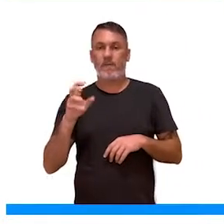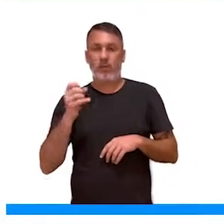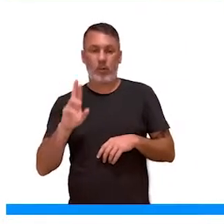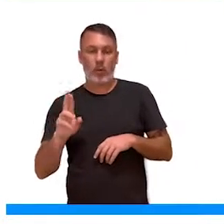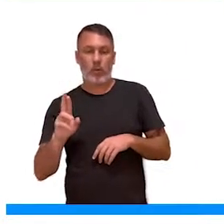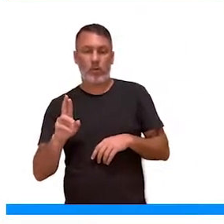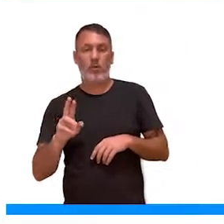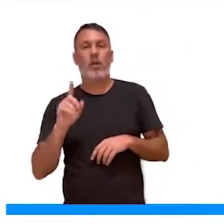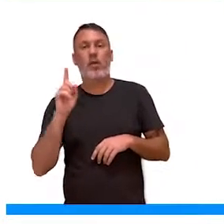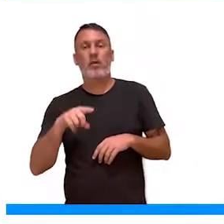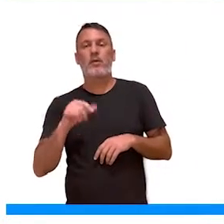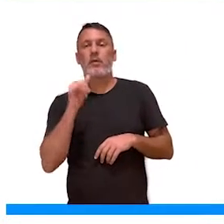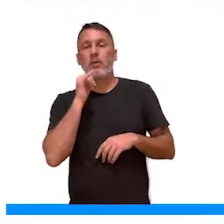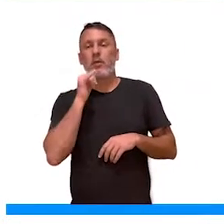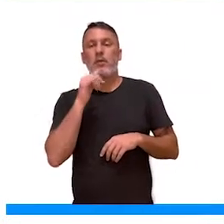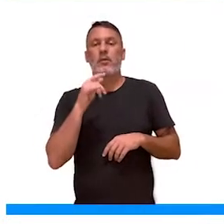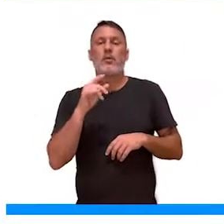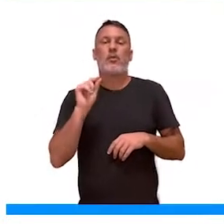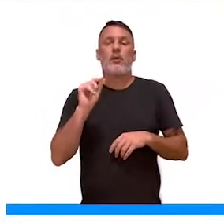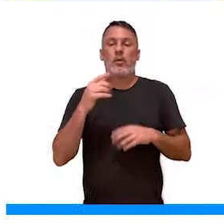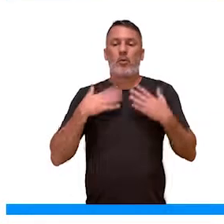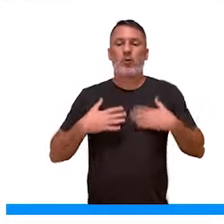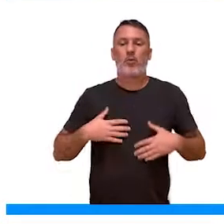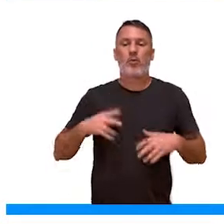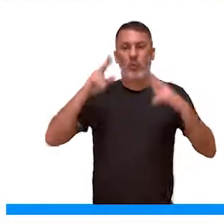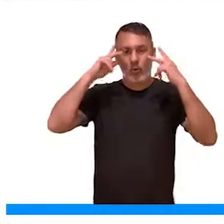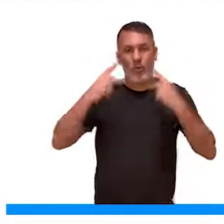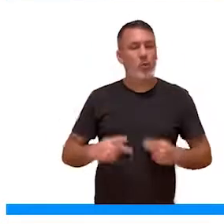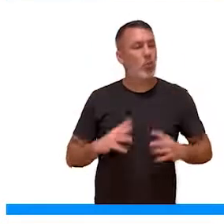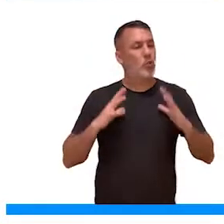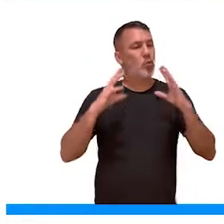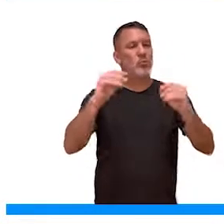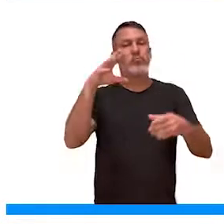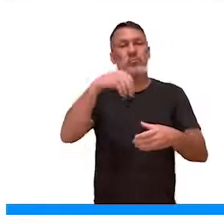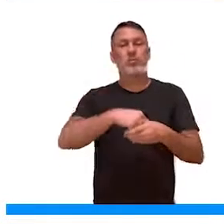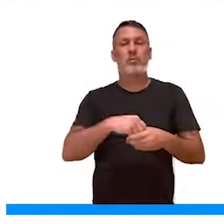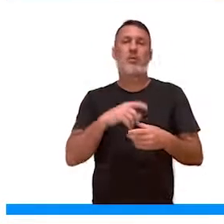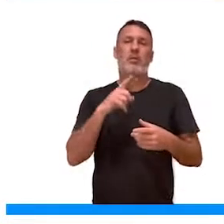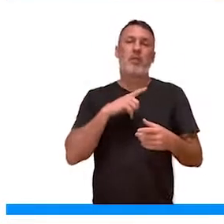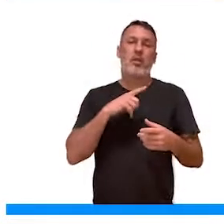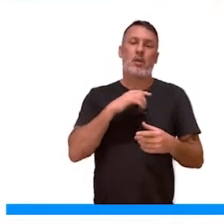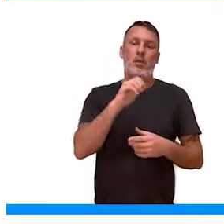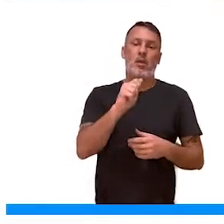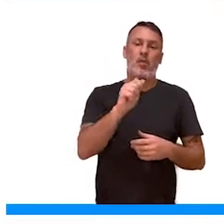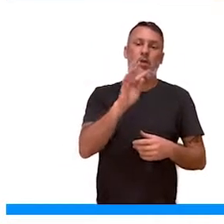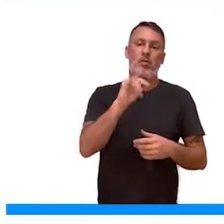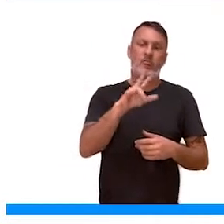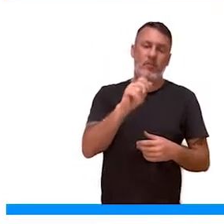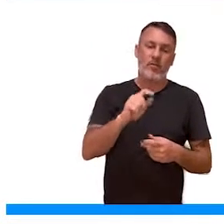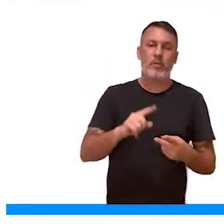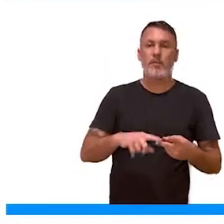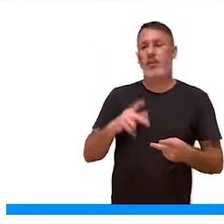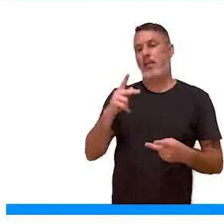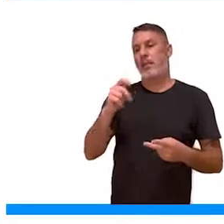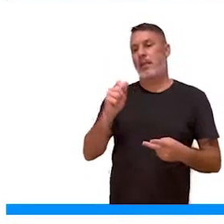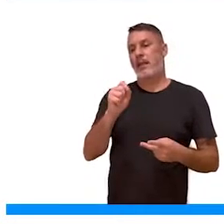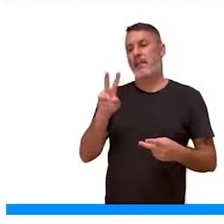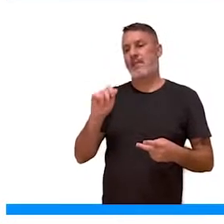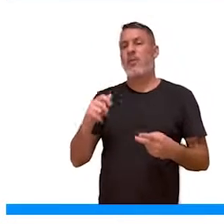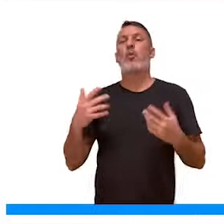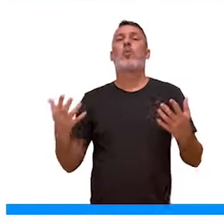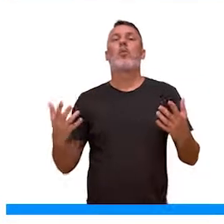Vetor é todo ser vivo capaz de transmitir um agente infectante, seja de maneira passiva ou ativa. Então, a